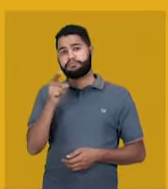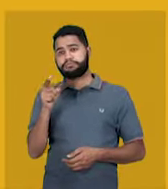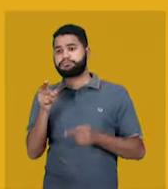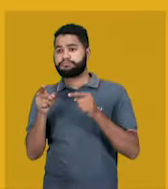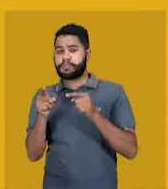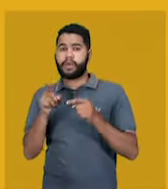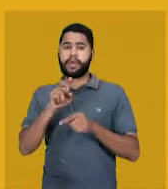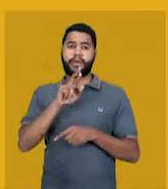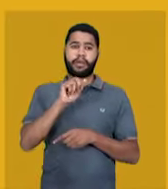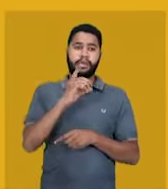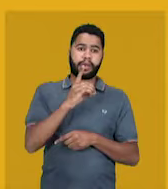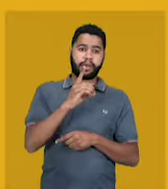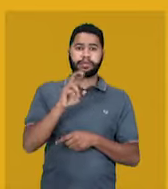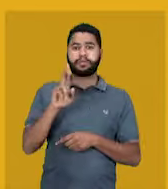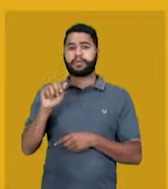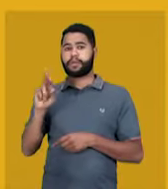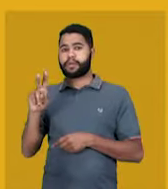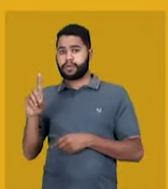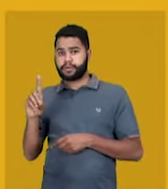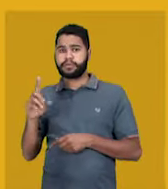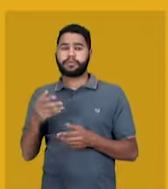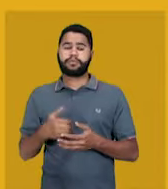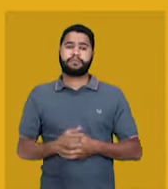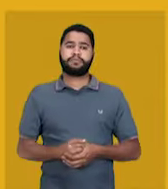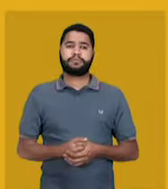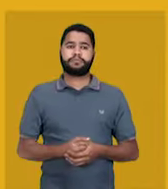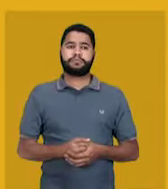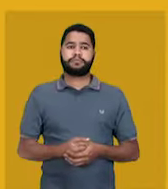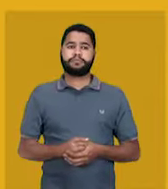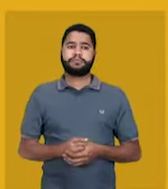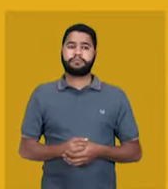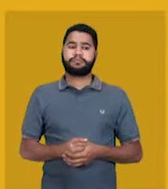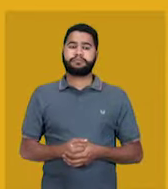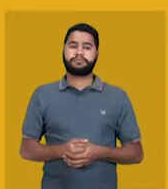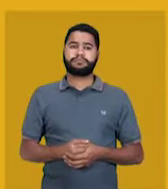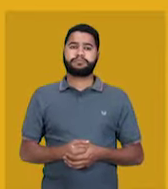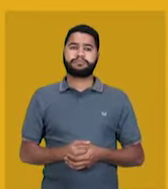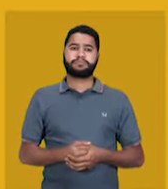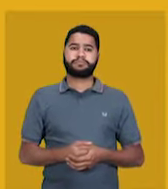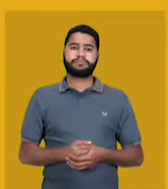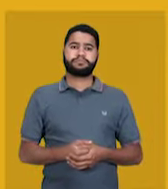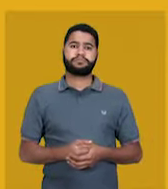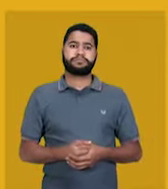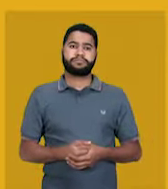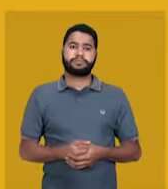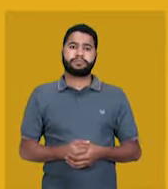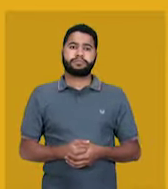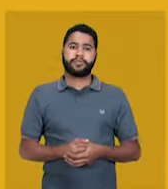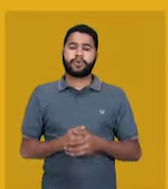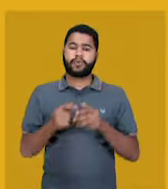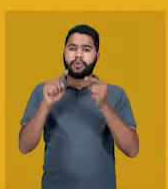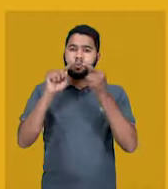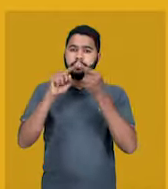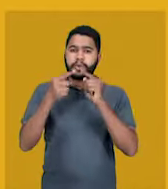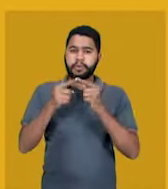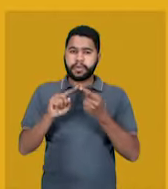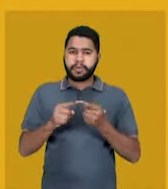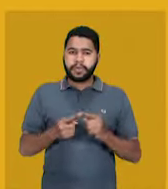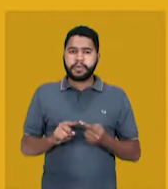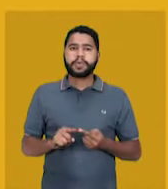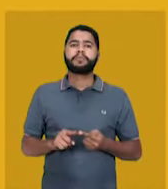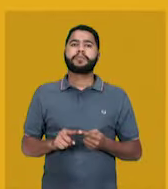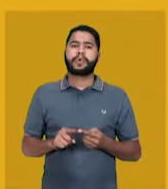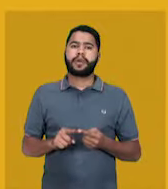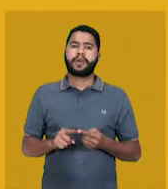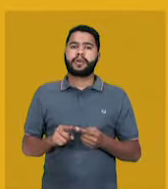com radiano. Aqui eu não sei, mas eu sei que é radiano, para não ter erro. Vou montar aqui as minhas frações.